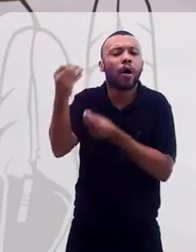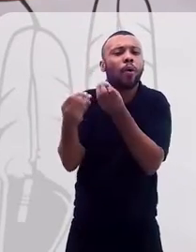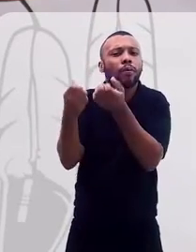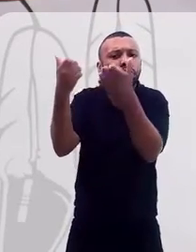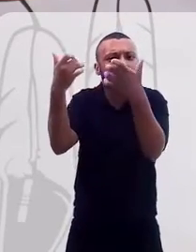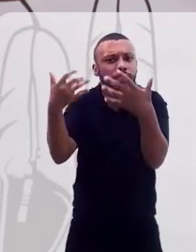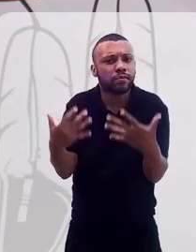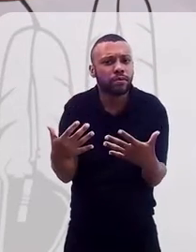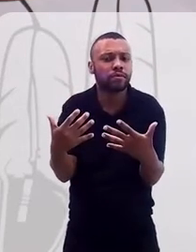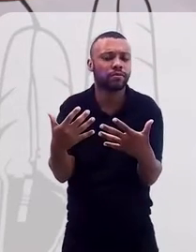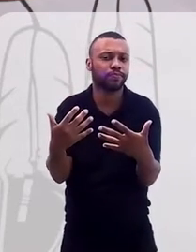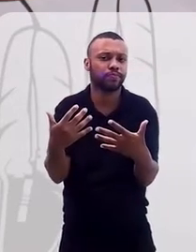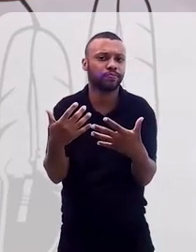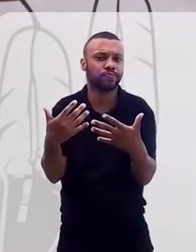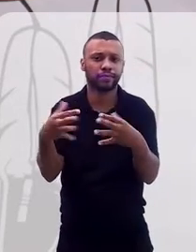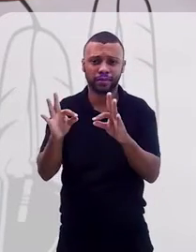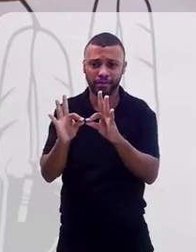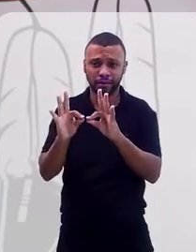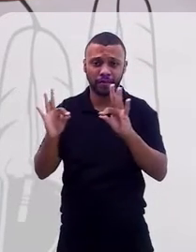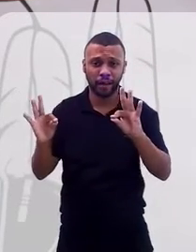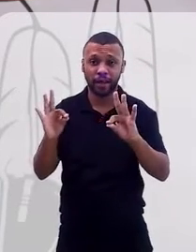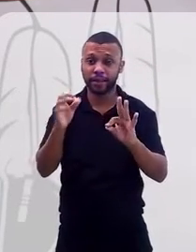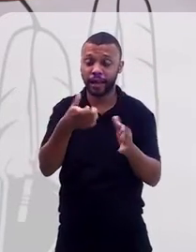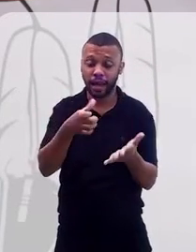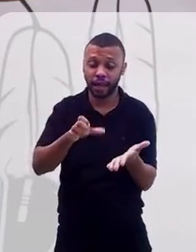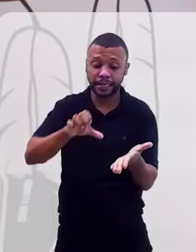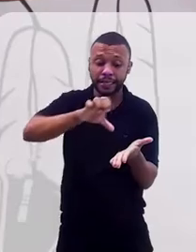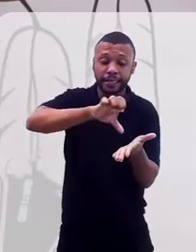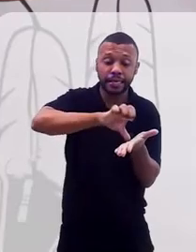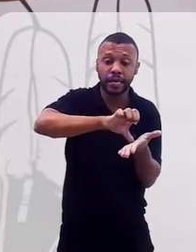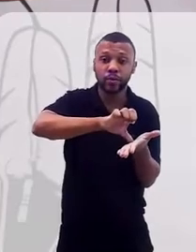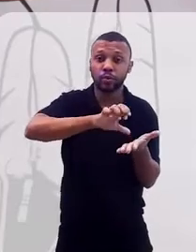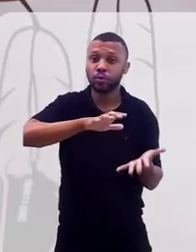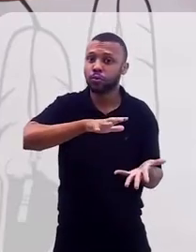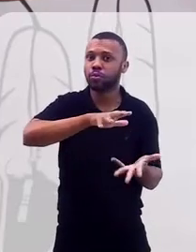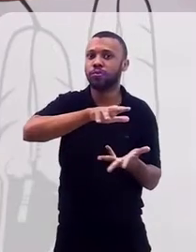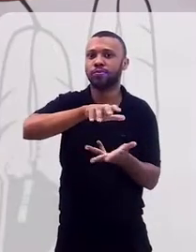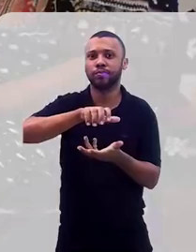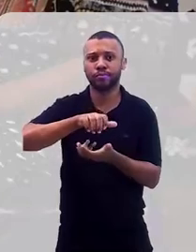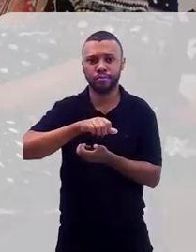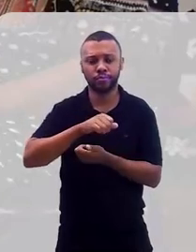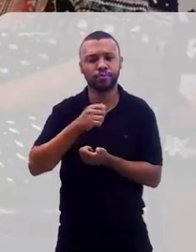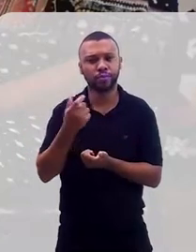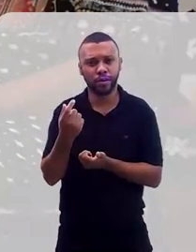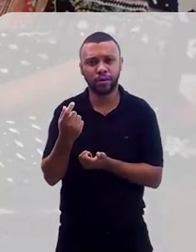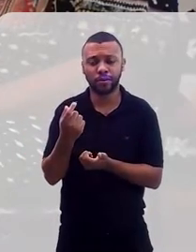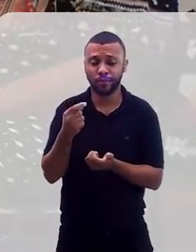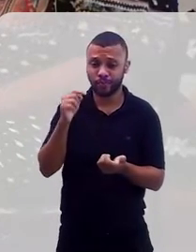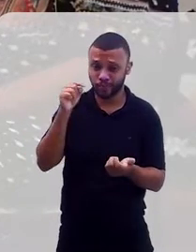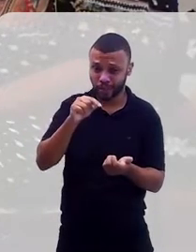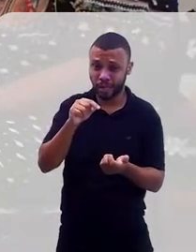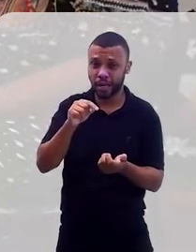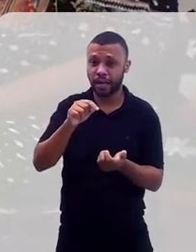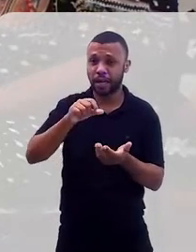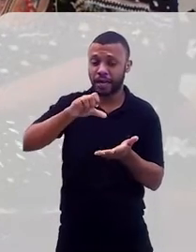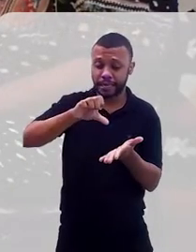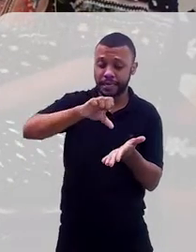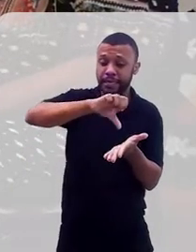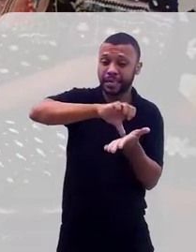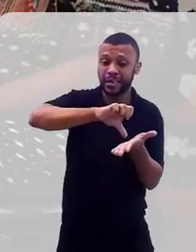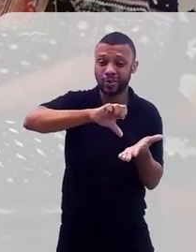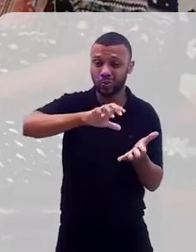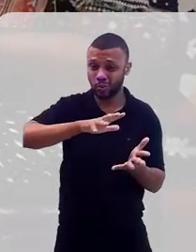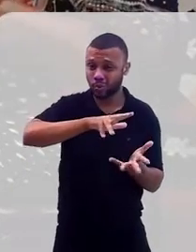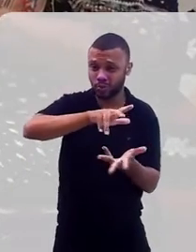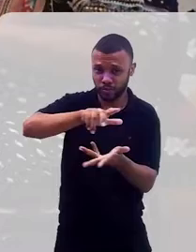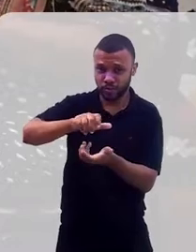pra gente lembrar Como diz né na coming significa centro do mundo então naac coming significa centro